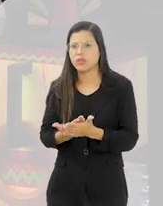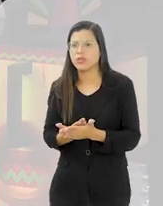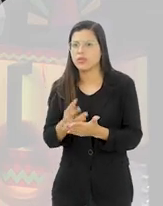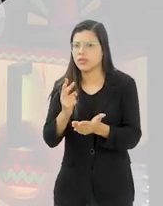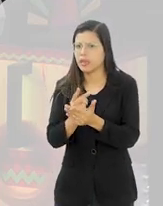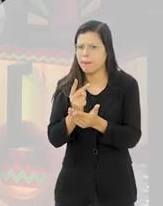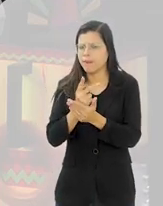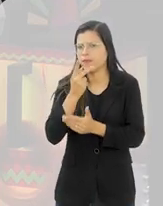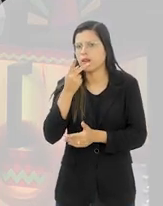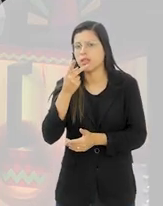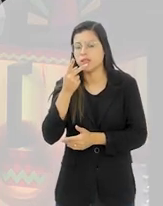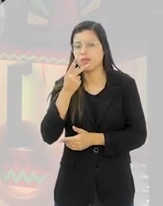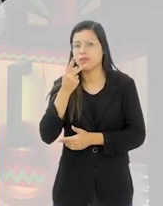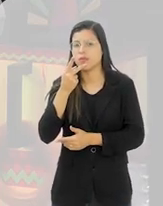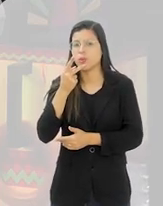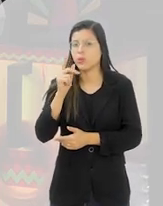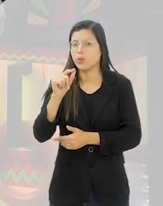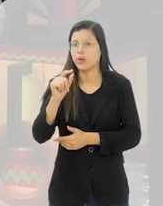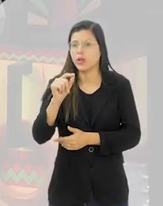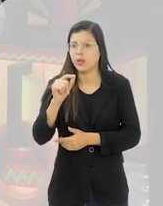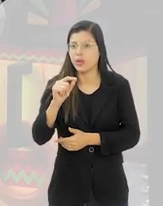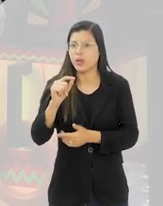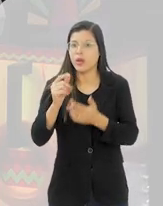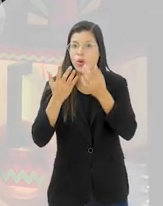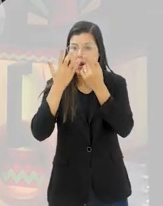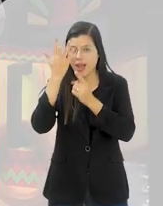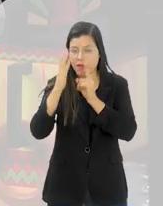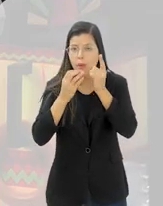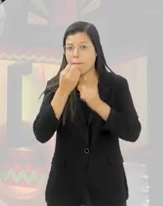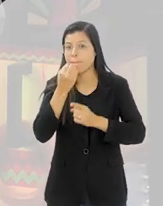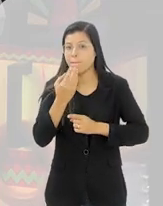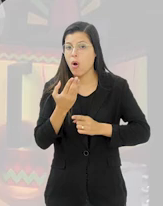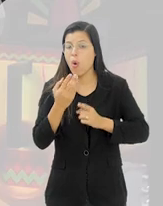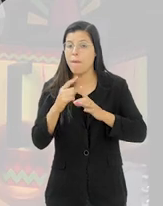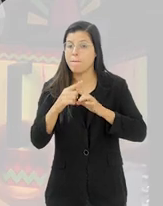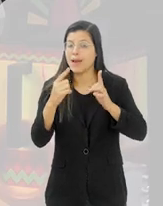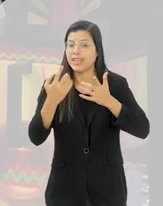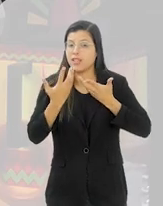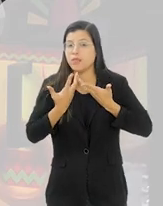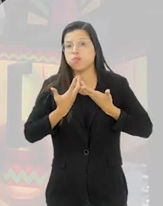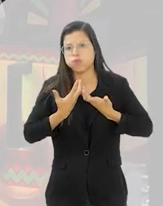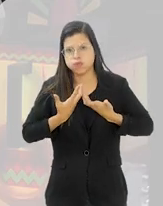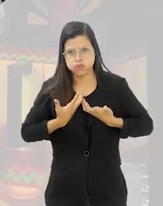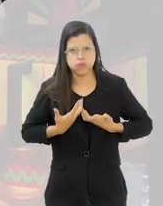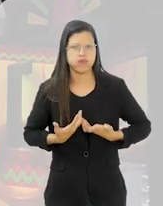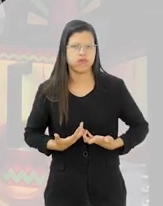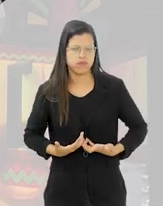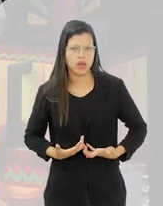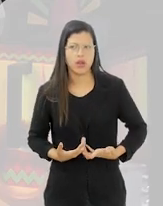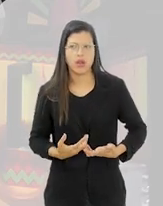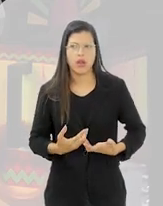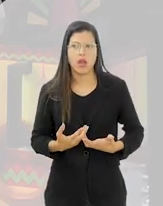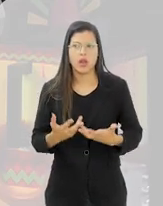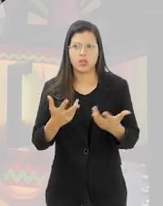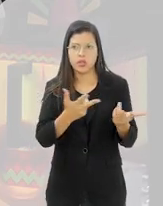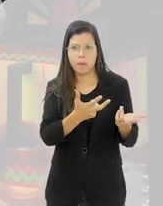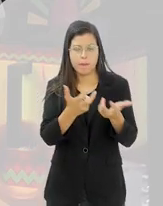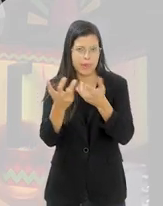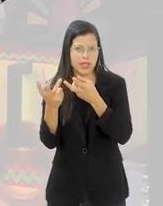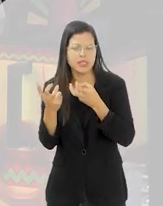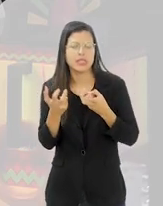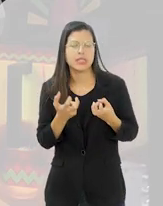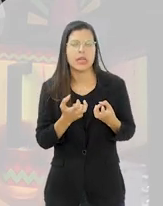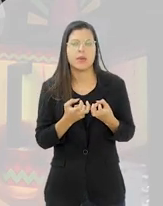que, eu sempre falava isso, que o espetáculo, ele é bom, mas ele é muito longo, ele é cansativo. A gente observa tanto